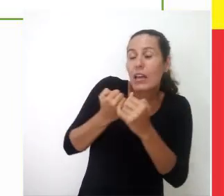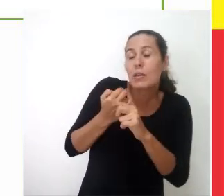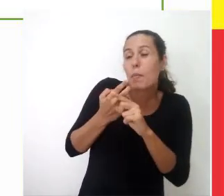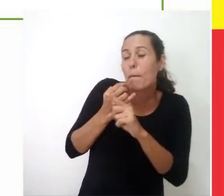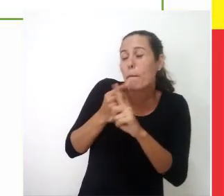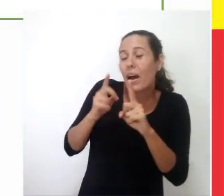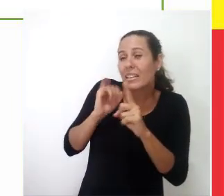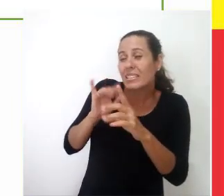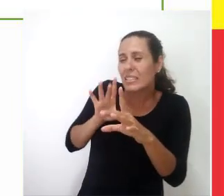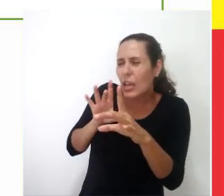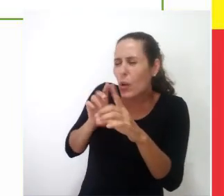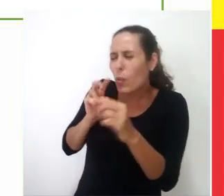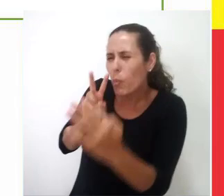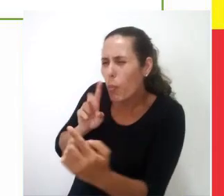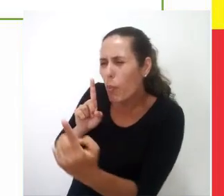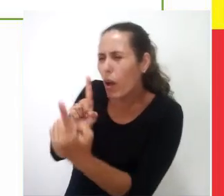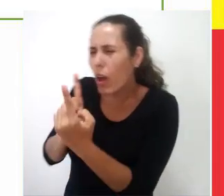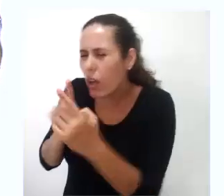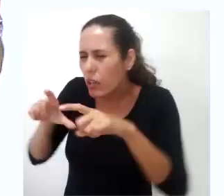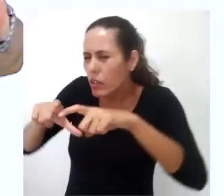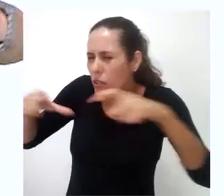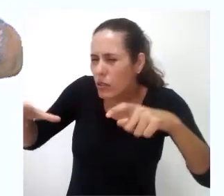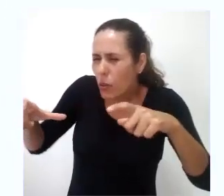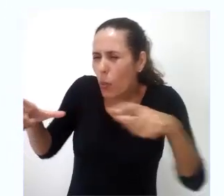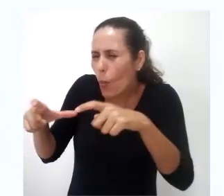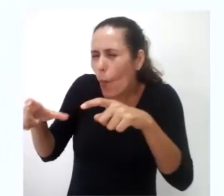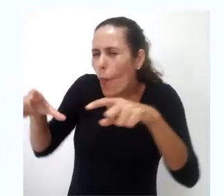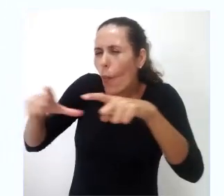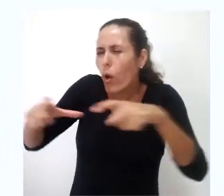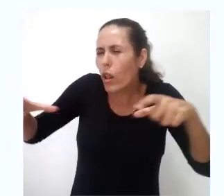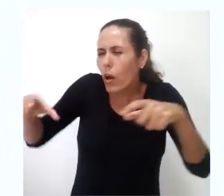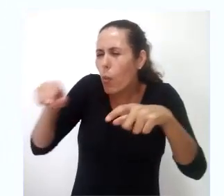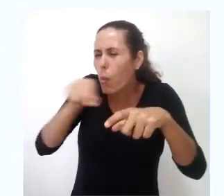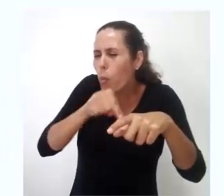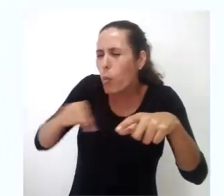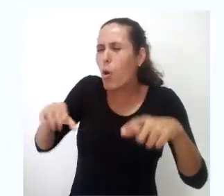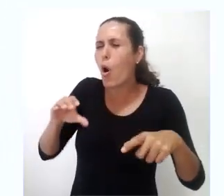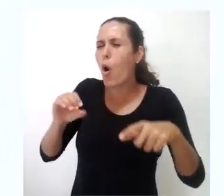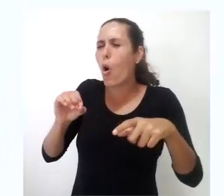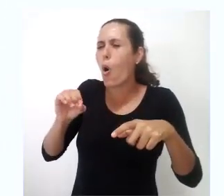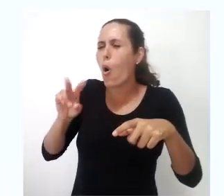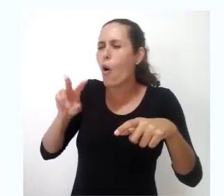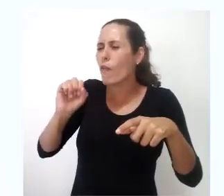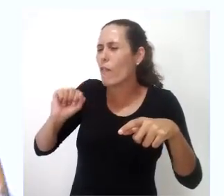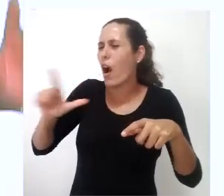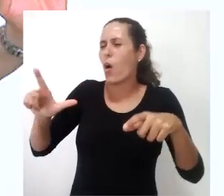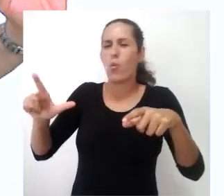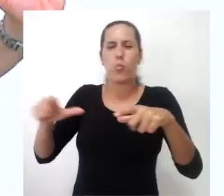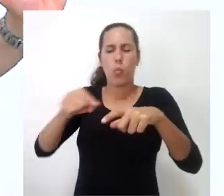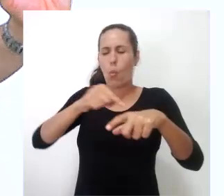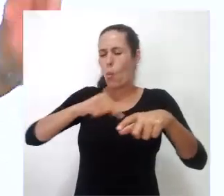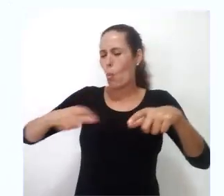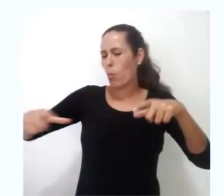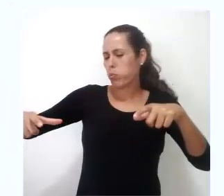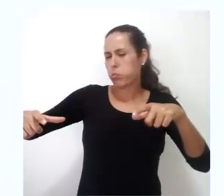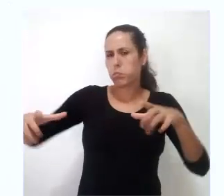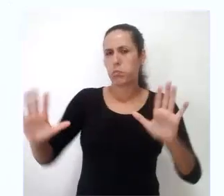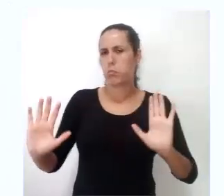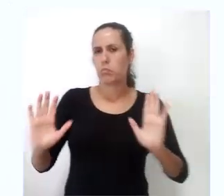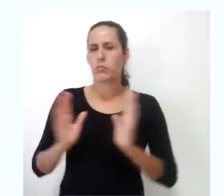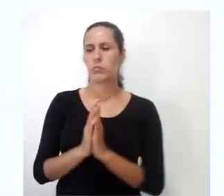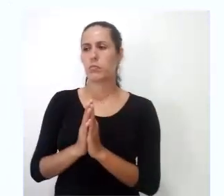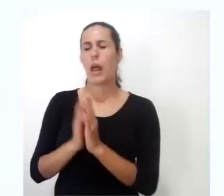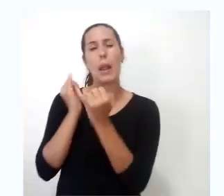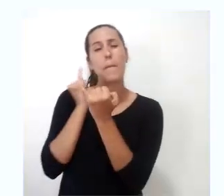é oval. Veja, eu tenho um argumento e tenho um contra-argumento. Na tela nós vemos aqui, ó, a mesa é redonda, a